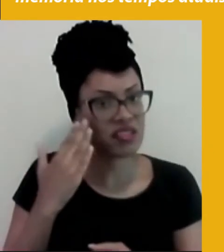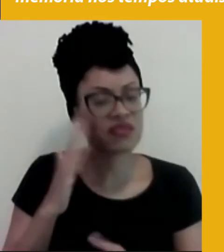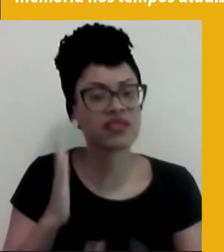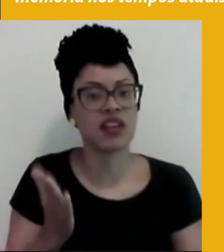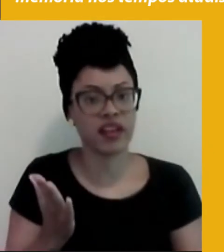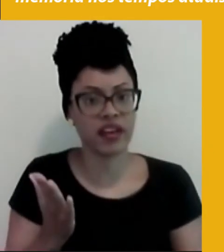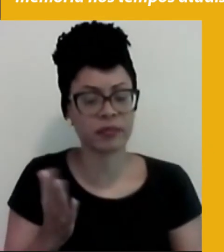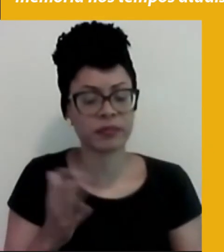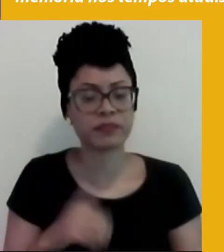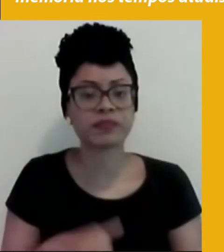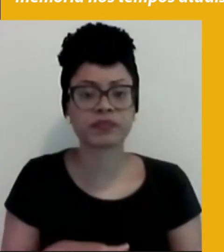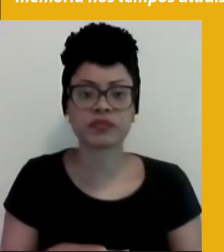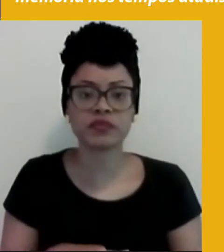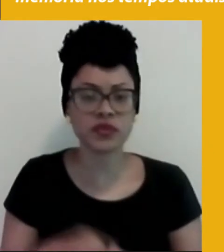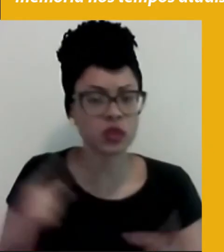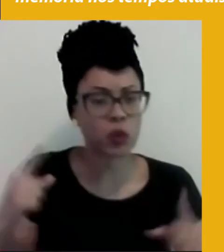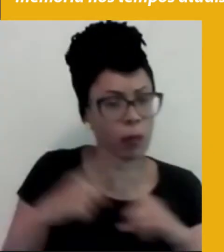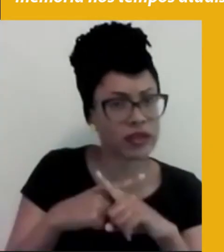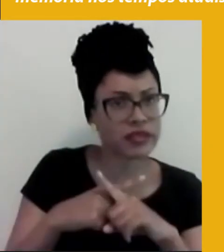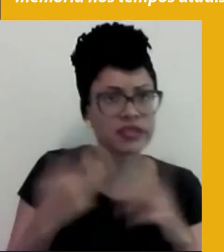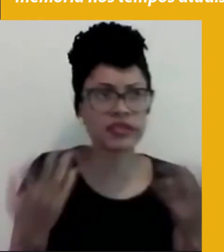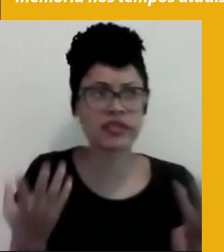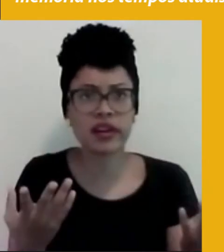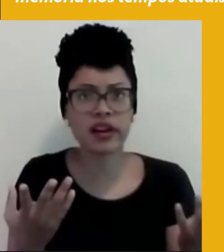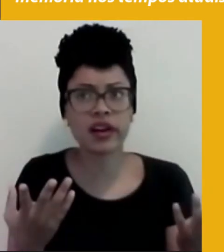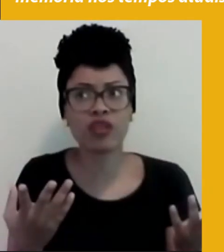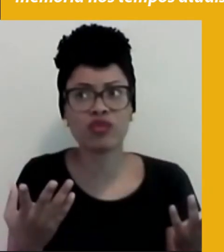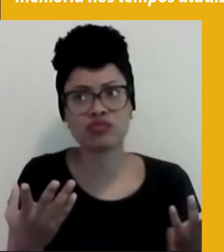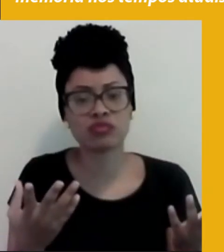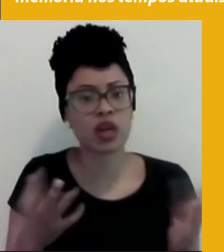dopamina, em grande medida,